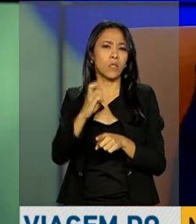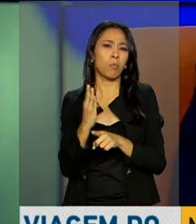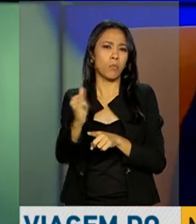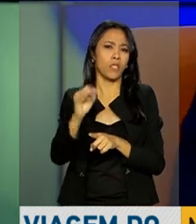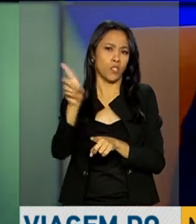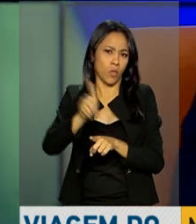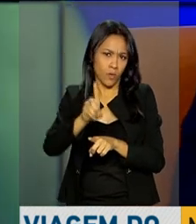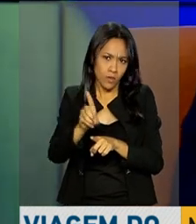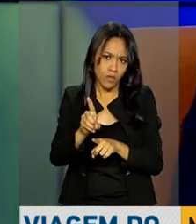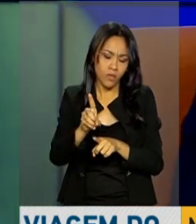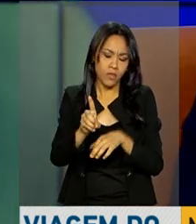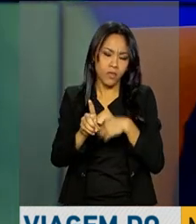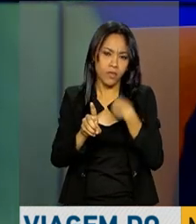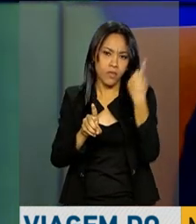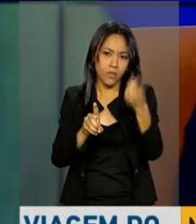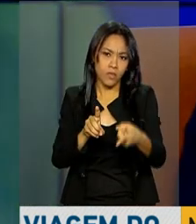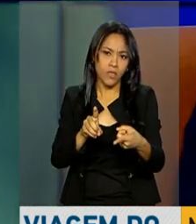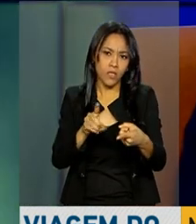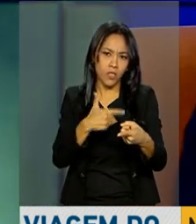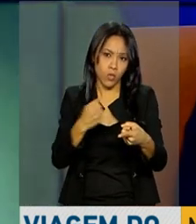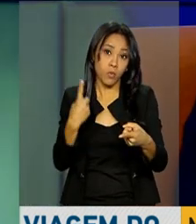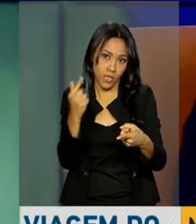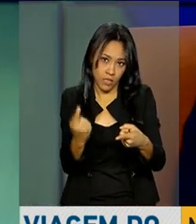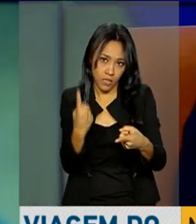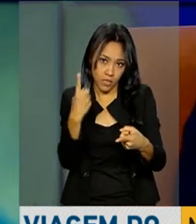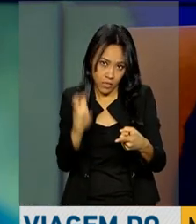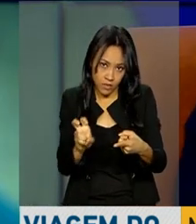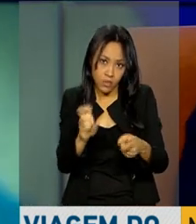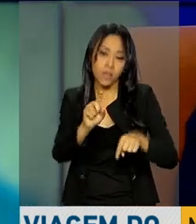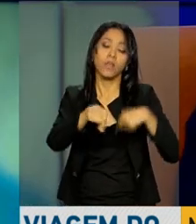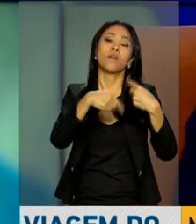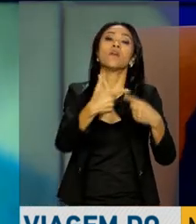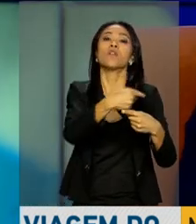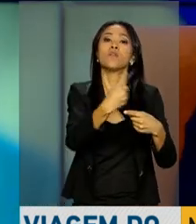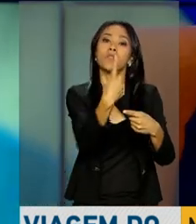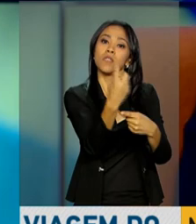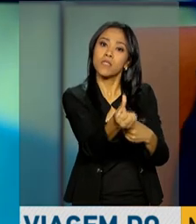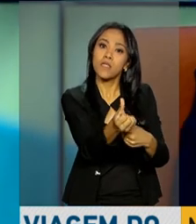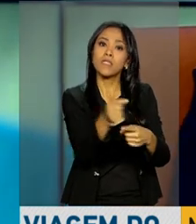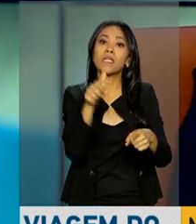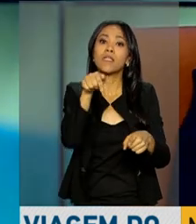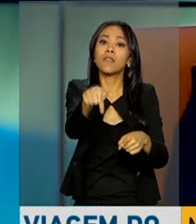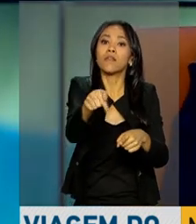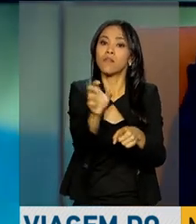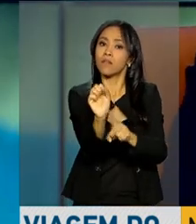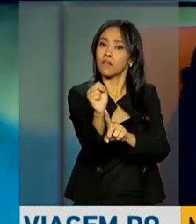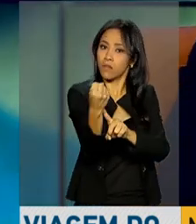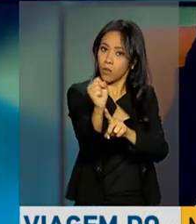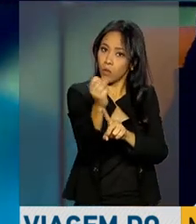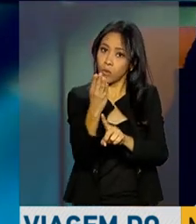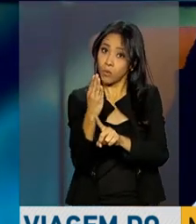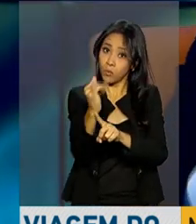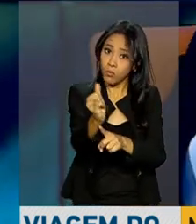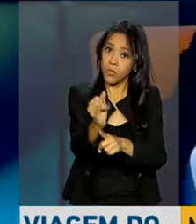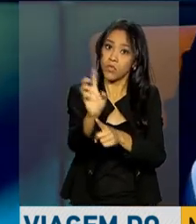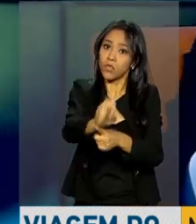dólares em 2015, em 2016 nós tivemos 78 bilhões de dólares. E até